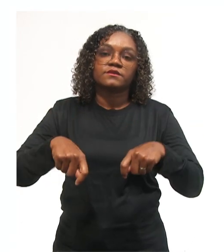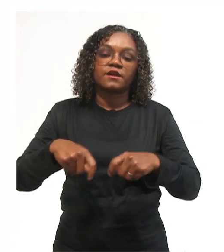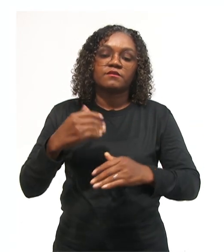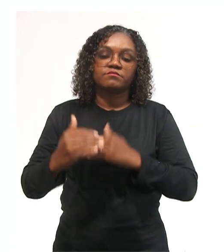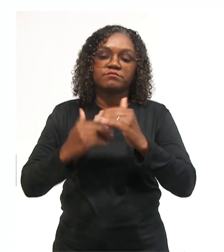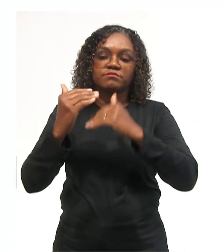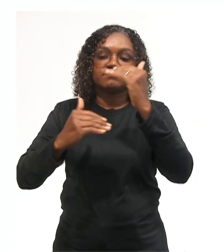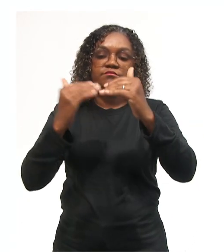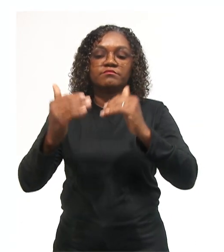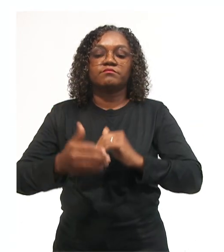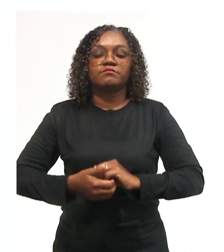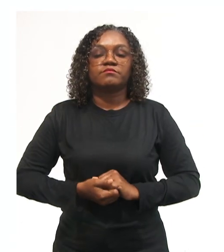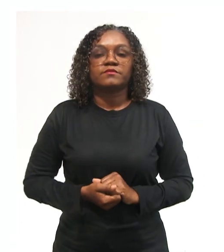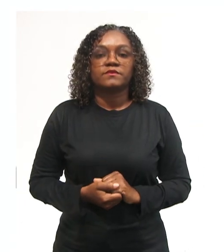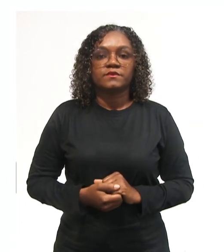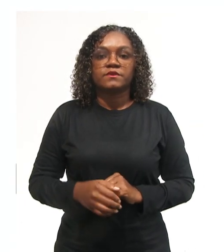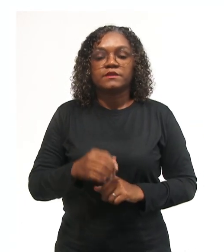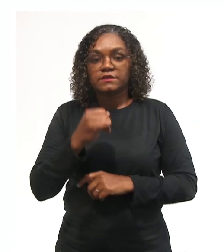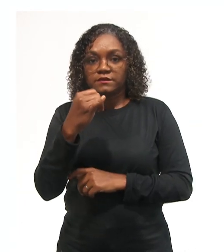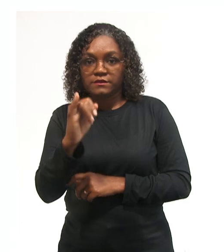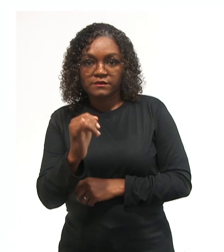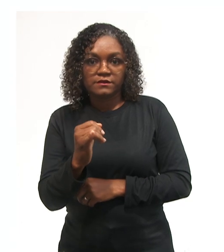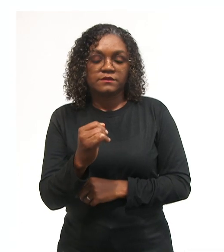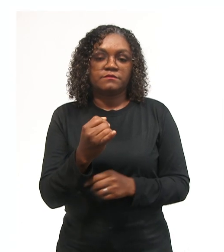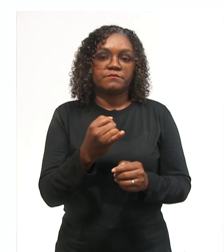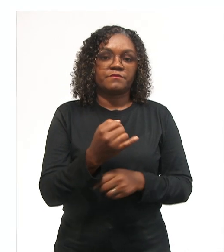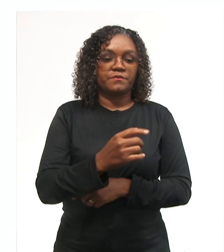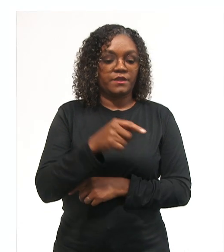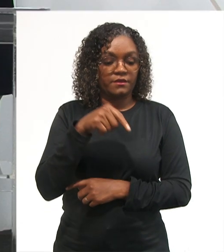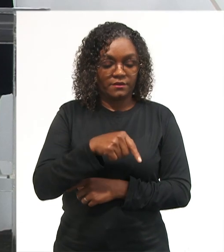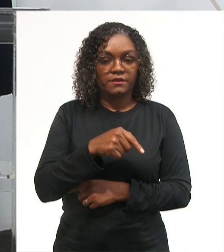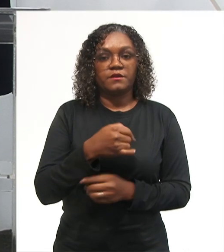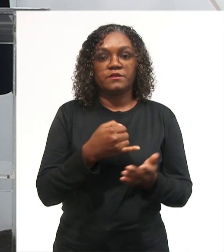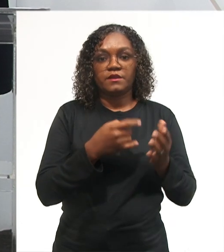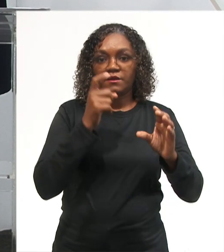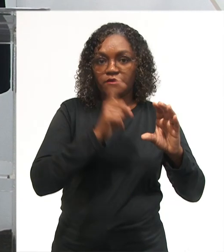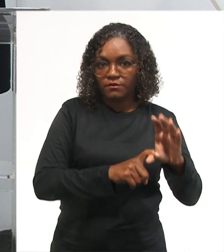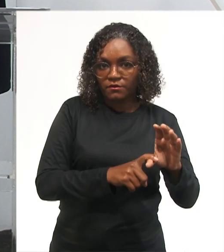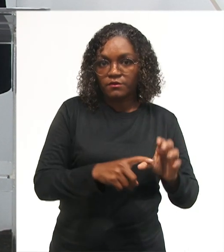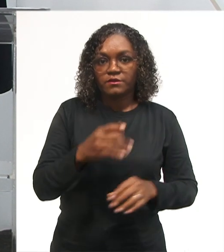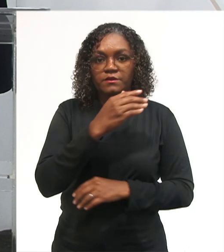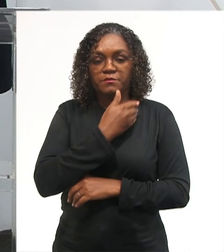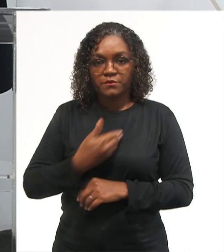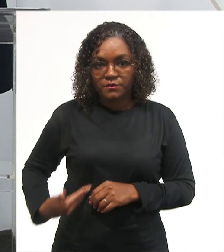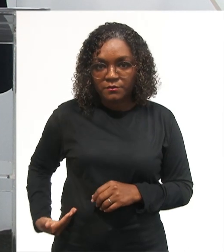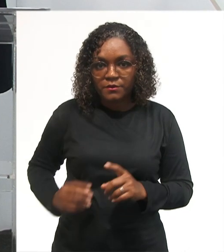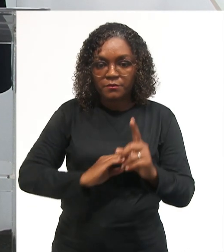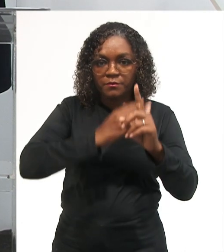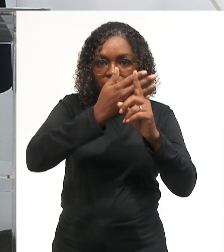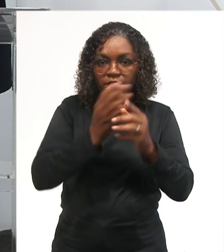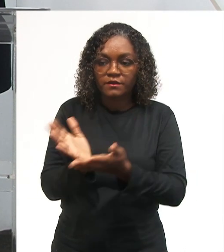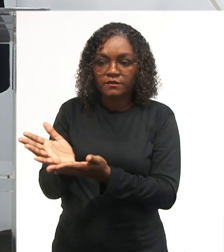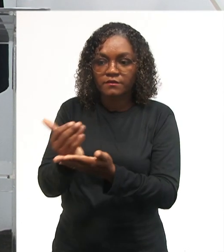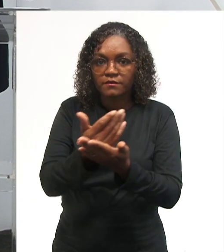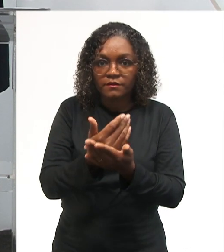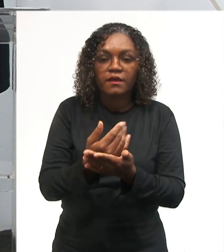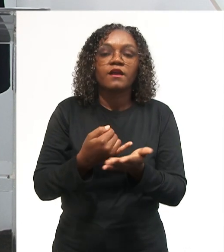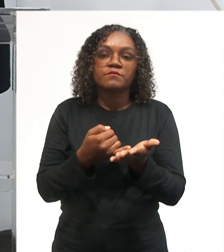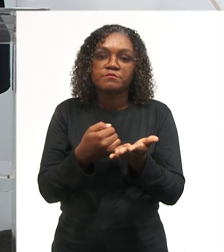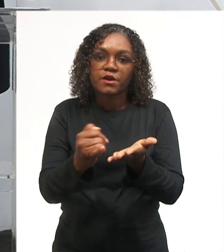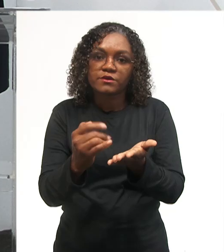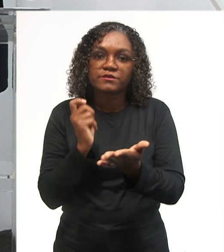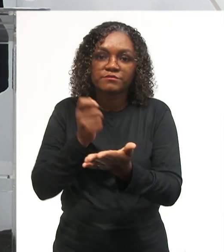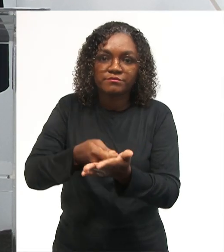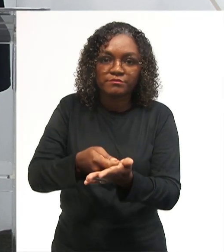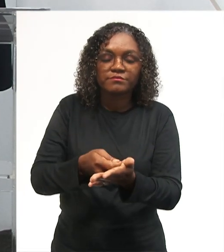crescimento das dívidas, da dívida pública aumenta, né, porque há também uma expectativa de aumento de ganho, de arrecadação, de pagamento de